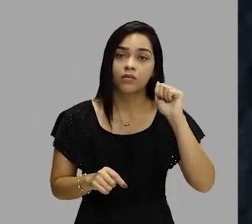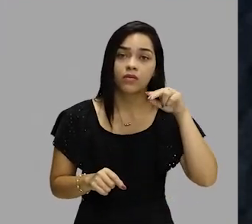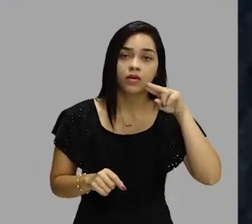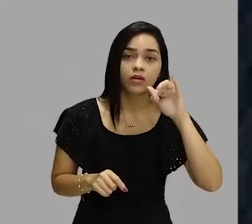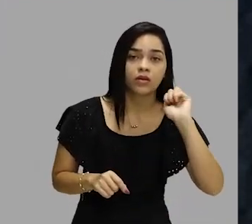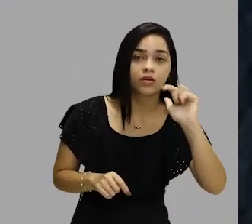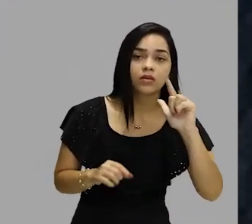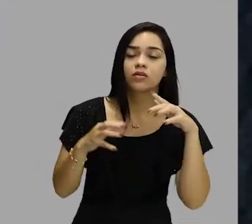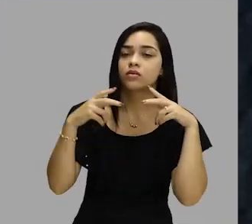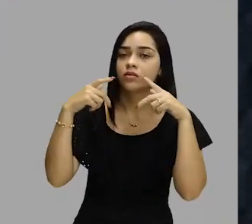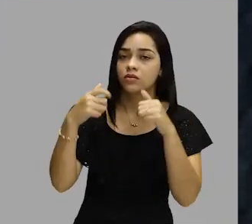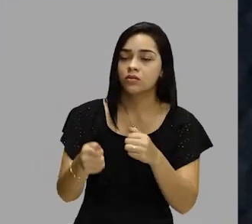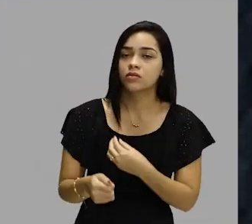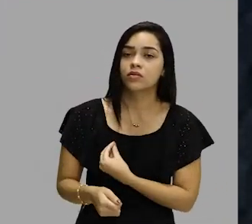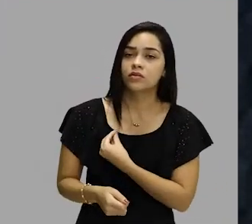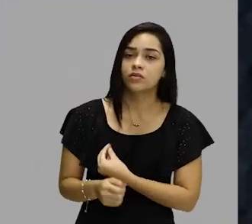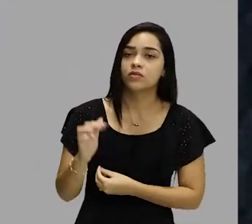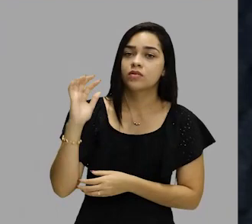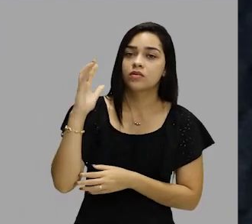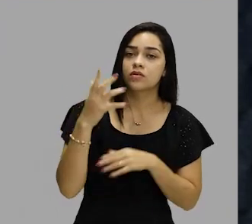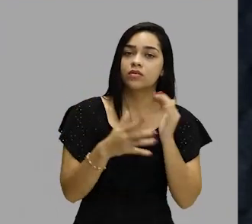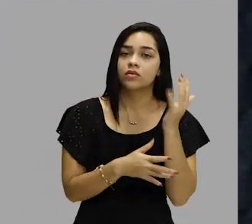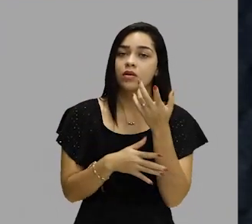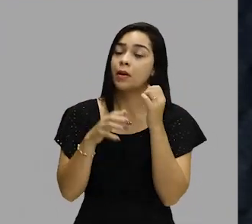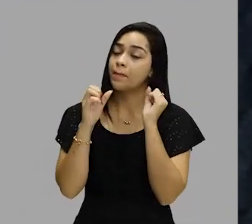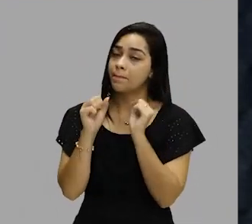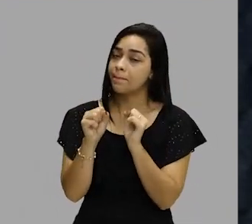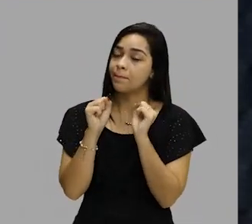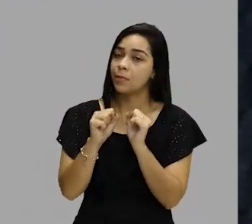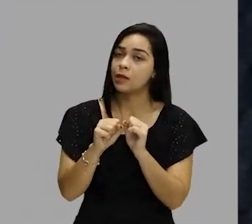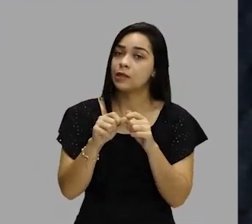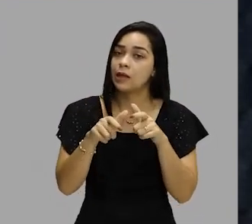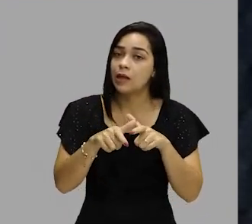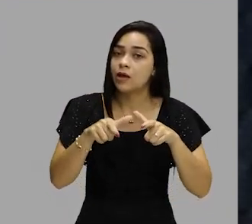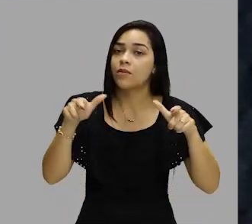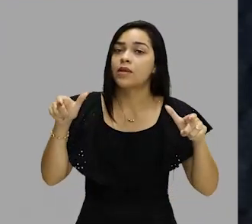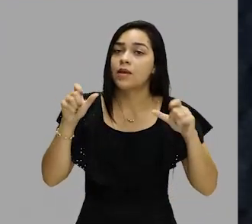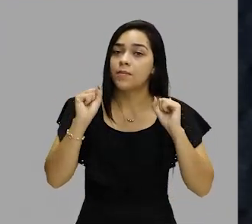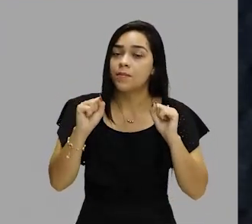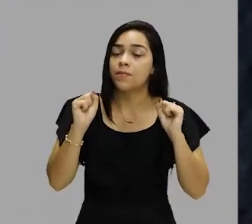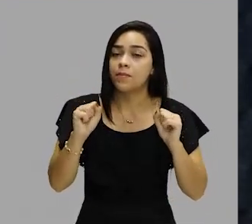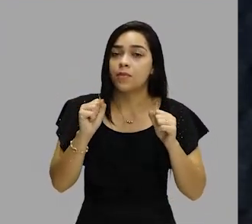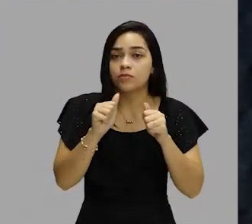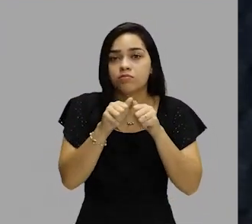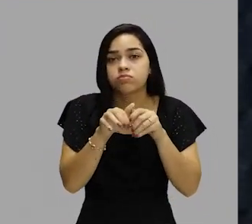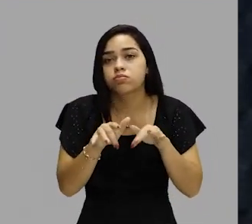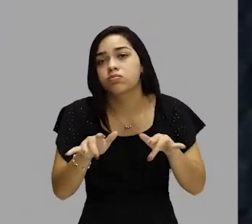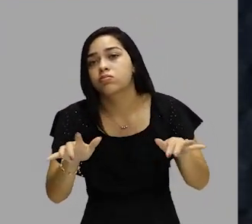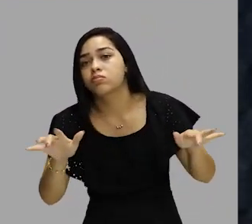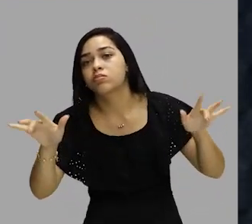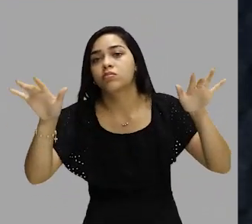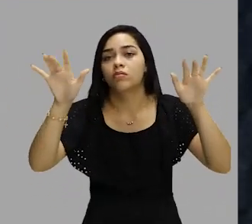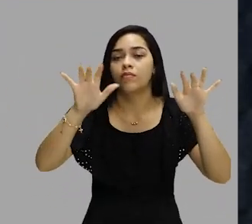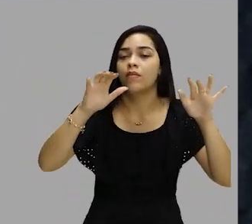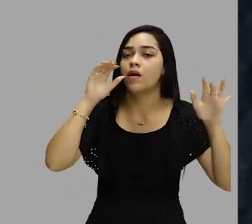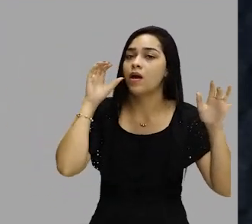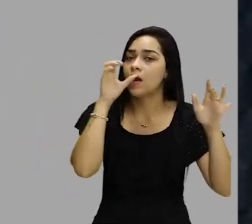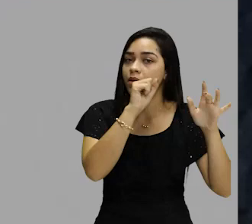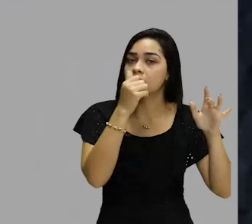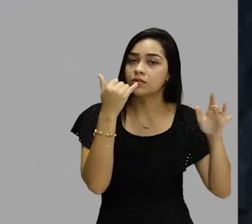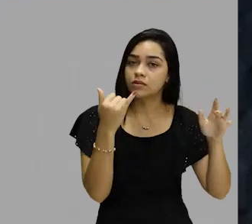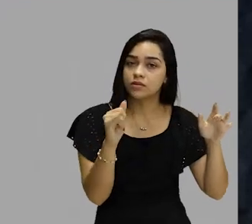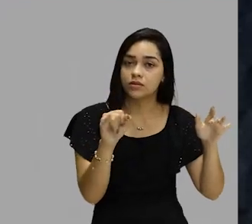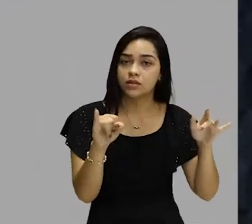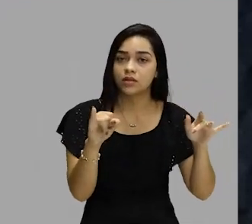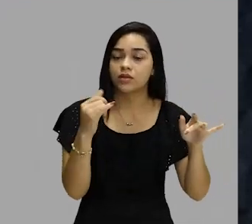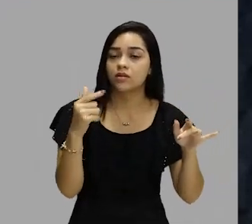que todo ser vivo na natureza pode aumentar, pode se multiplicar de maneira desordenada se não